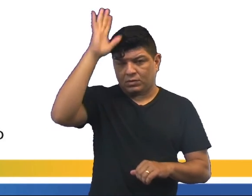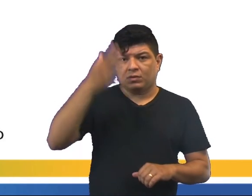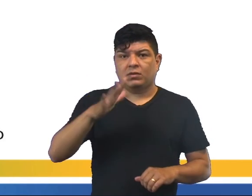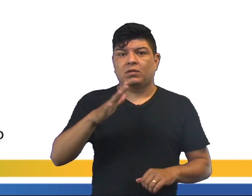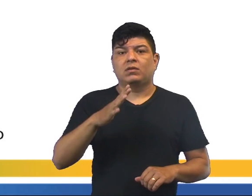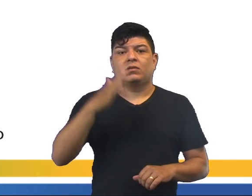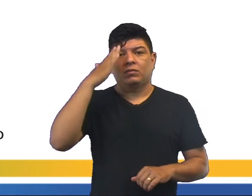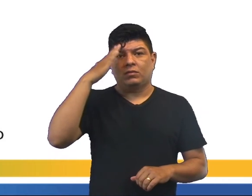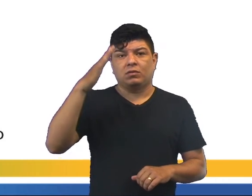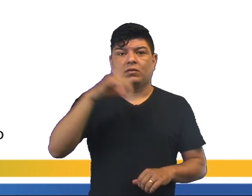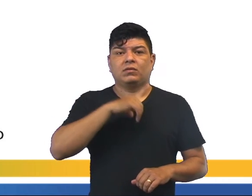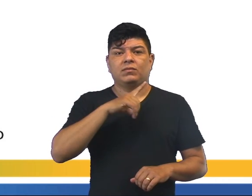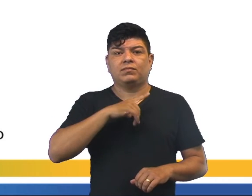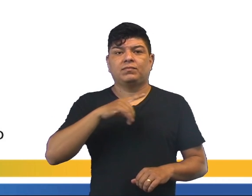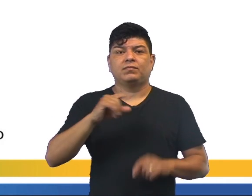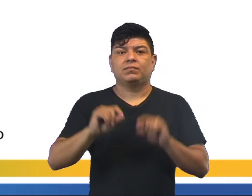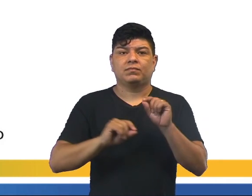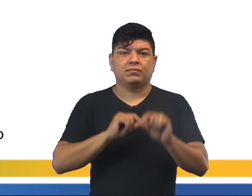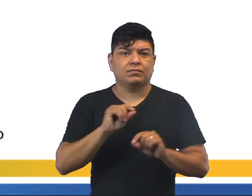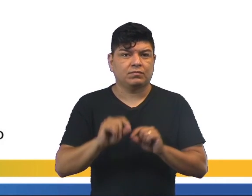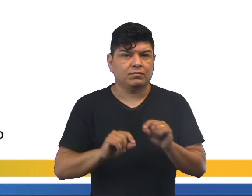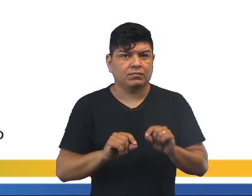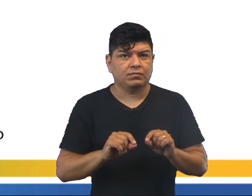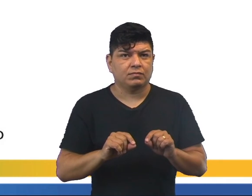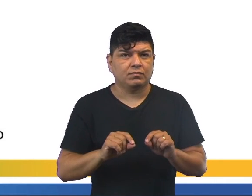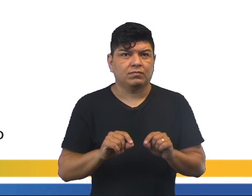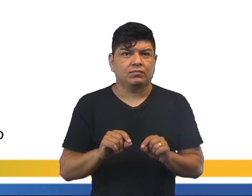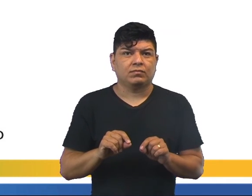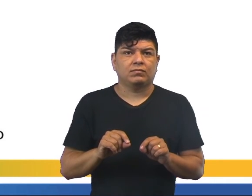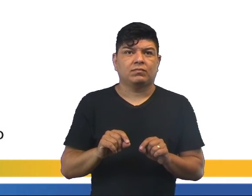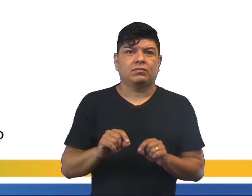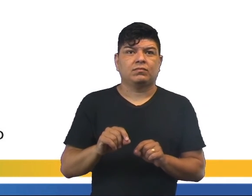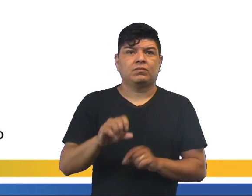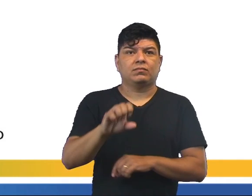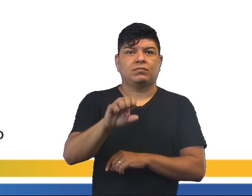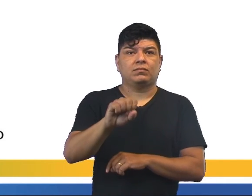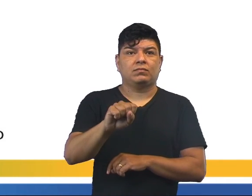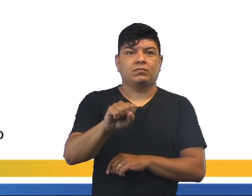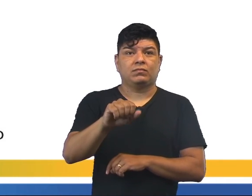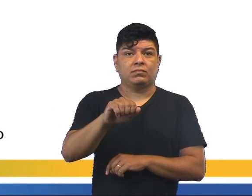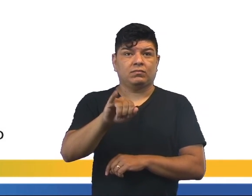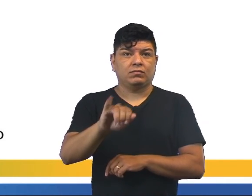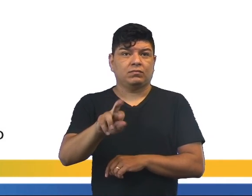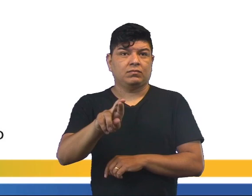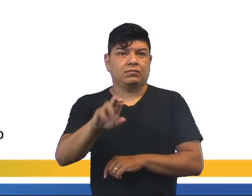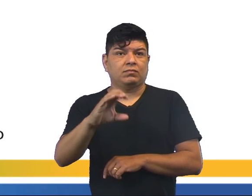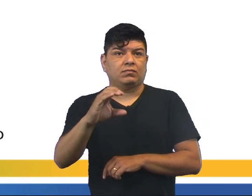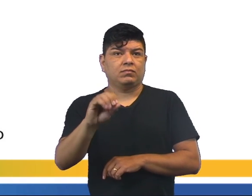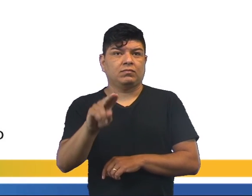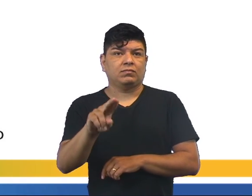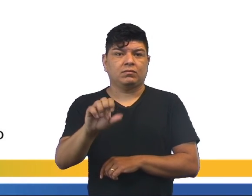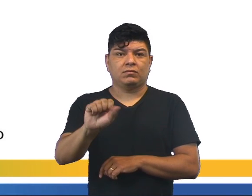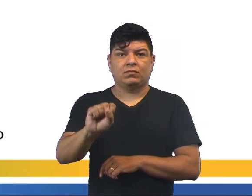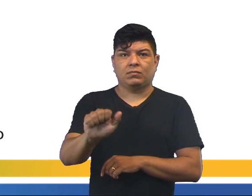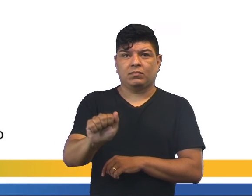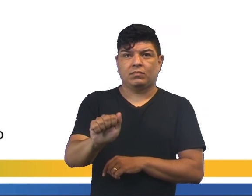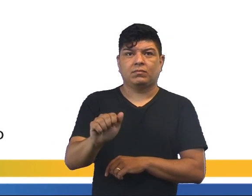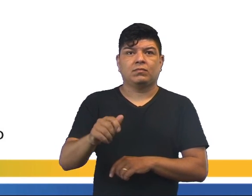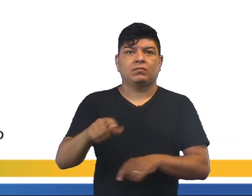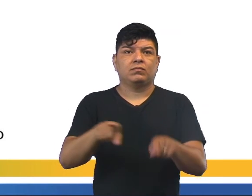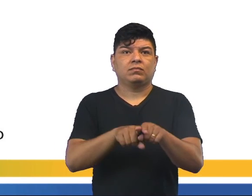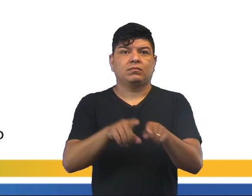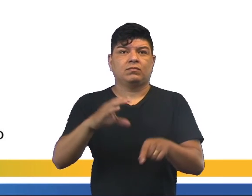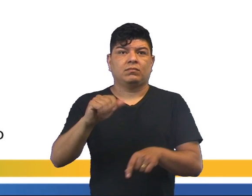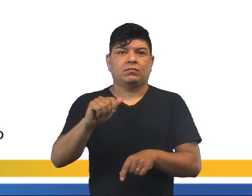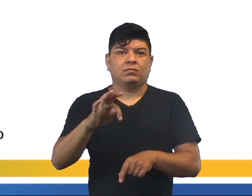generais romanos e a submissão da Siracusa e a Cartago, pelo conflito entre o